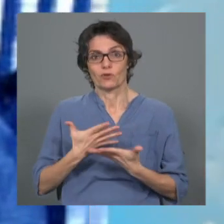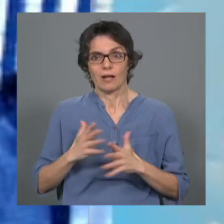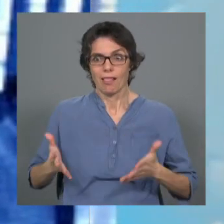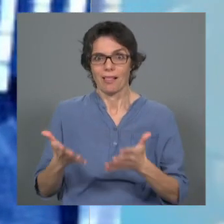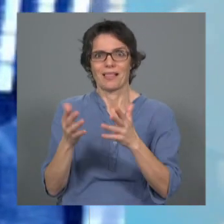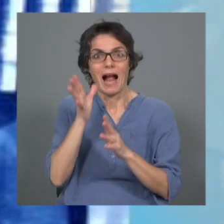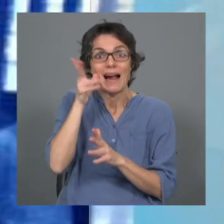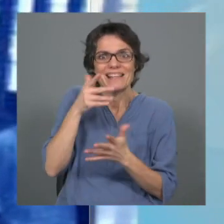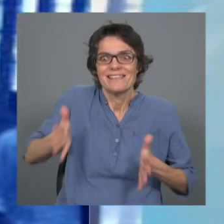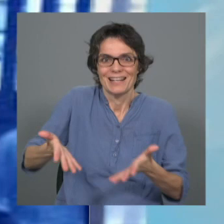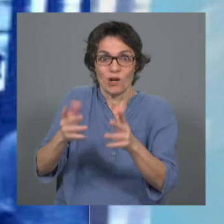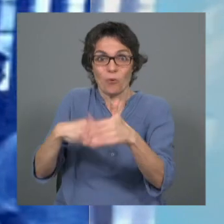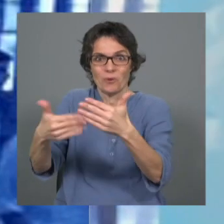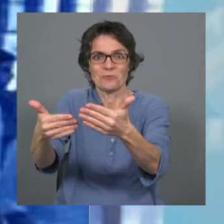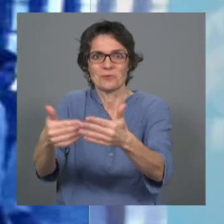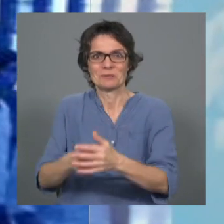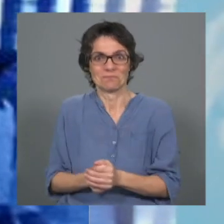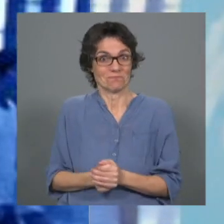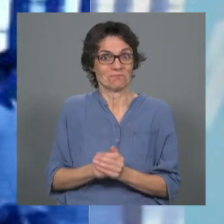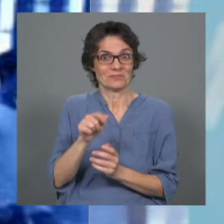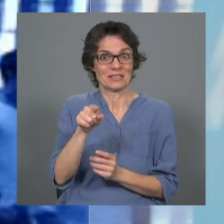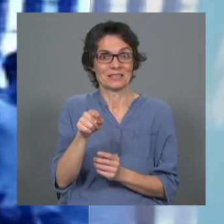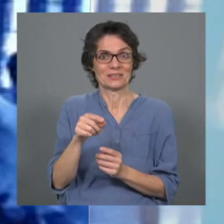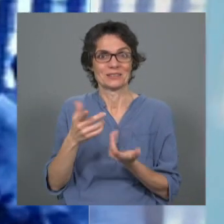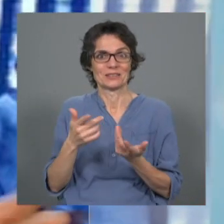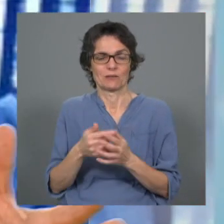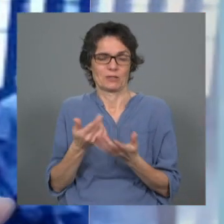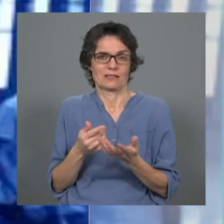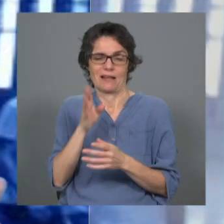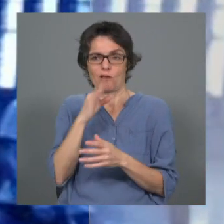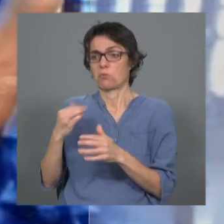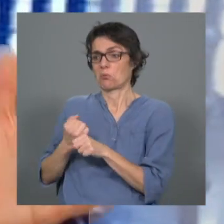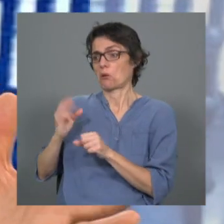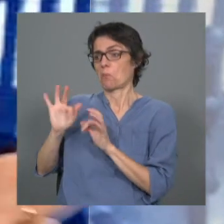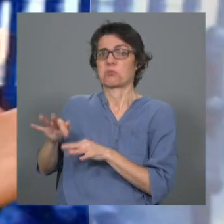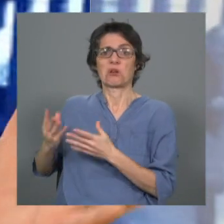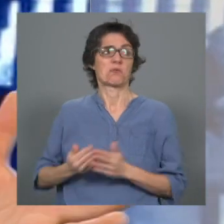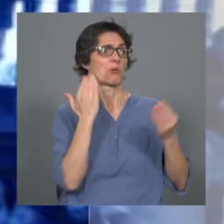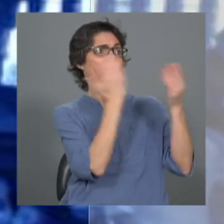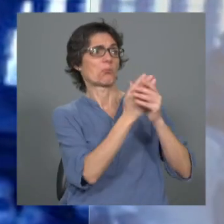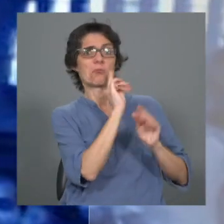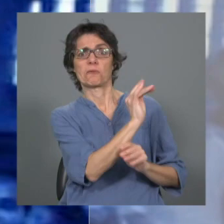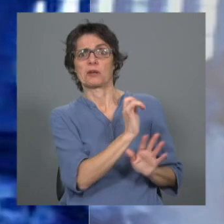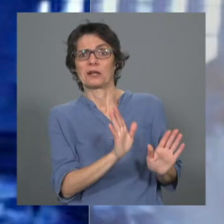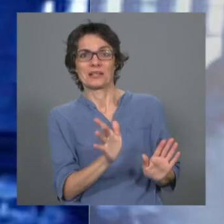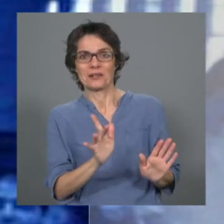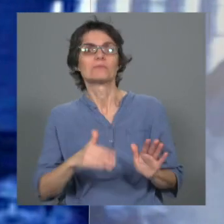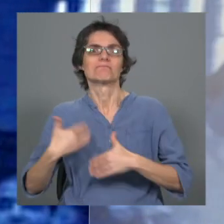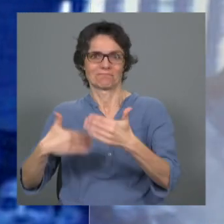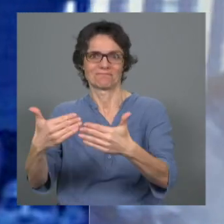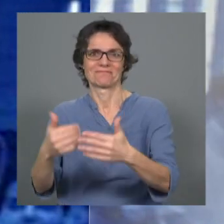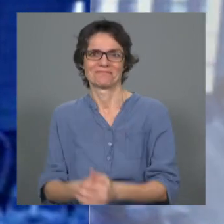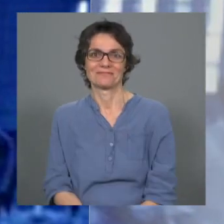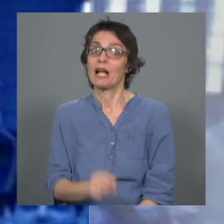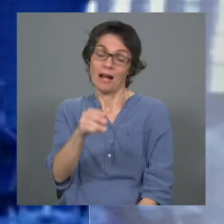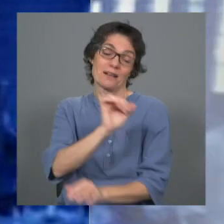deixar parar ou permanecer numa prateleira arrumado como atas históricas. Claro. Acima de